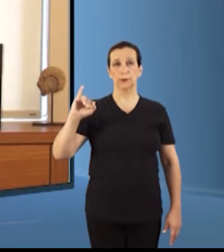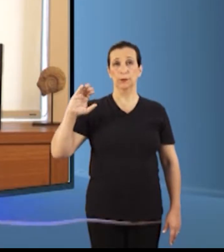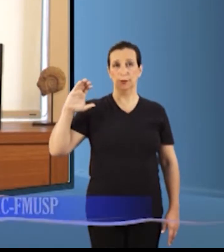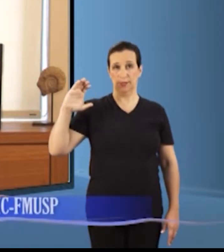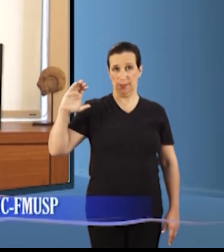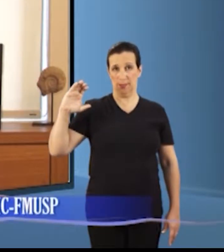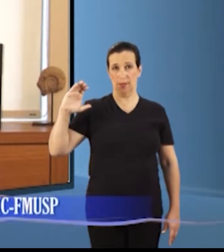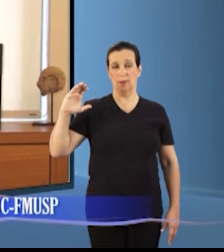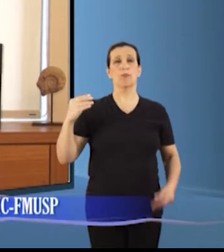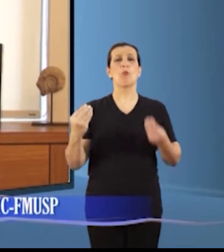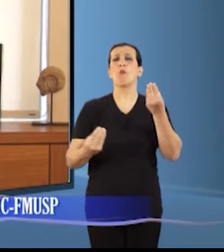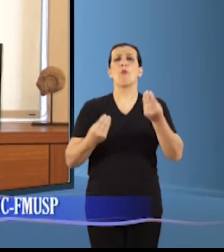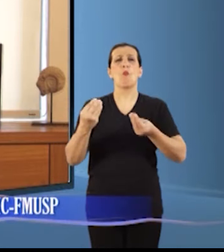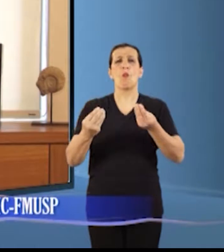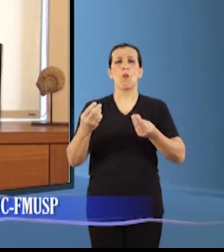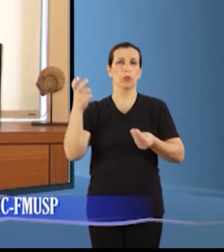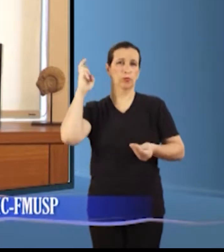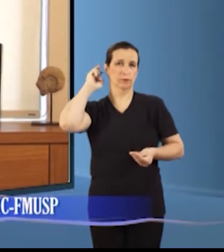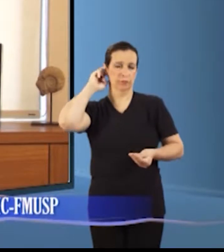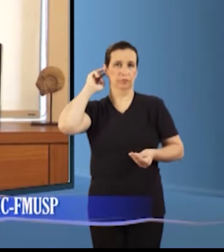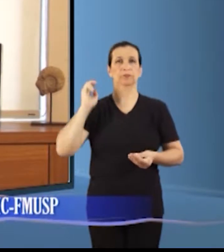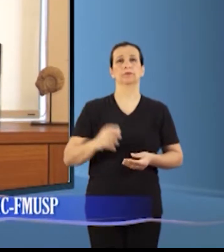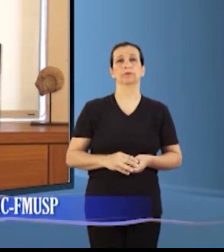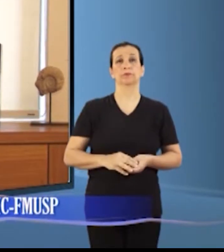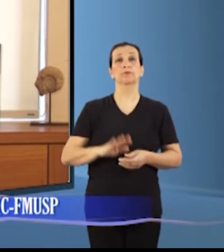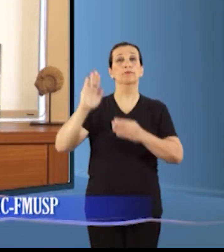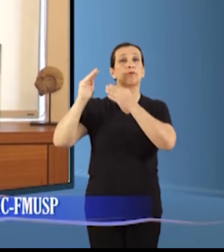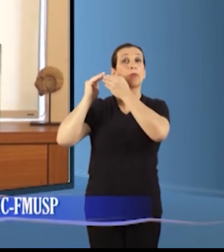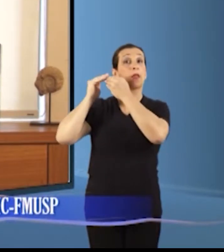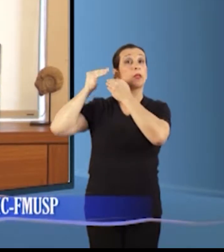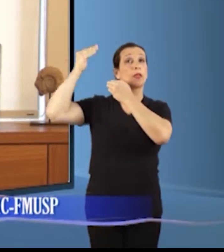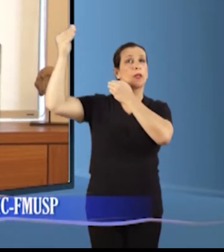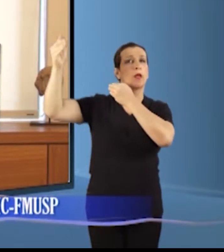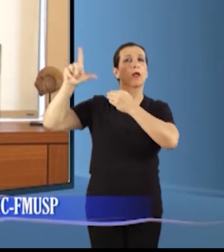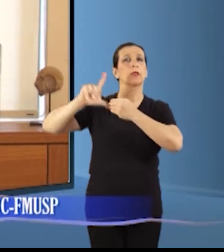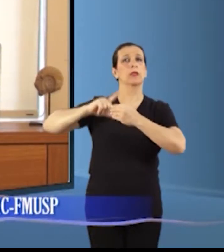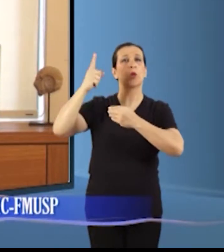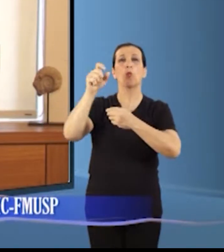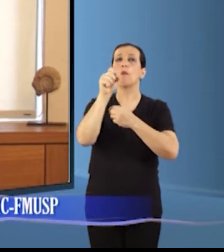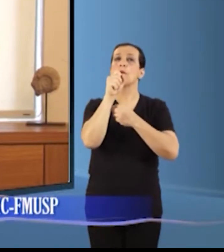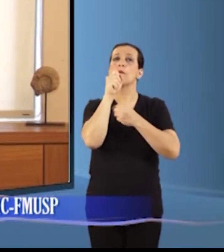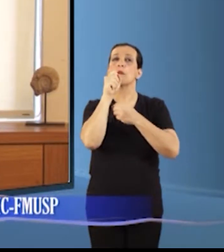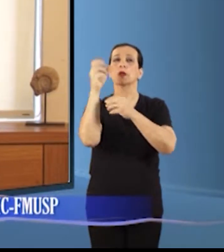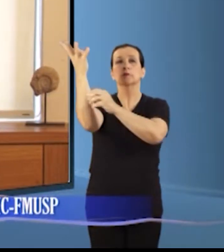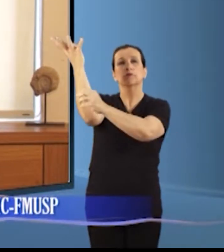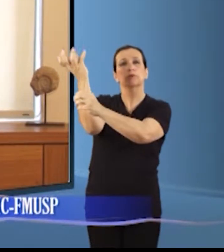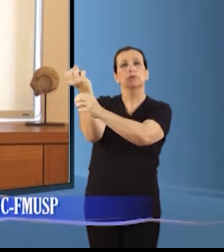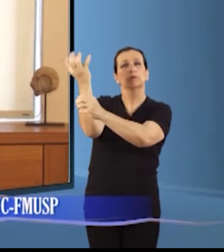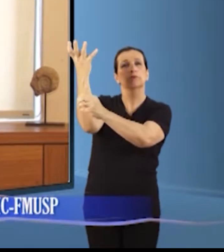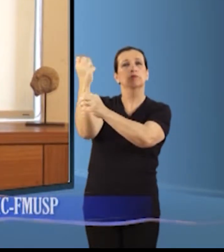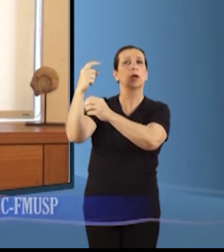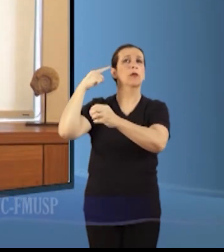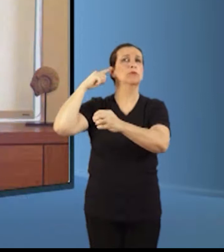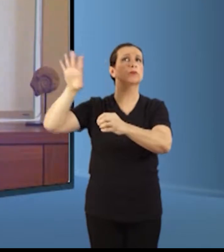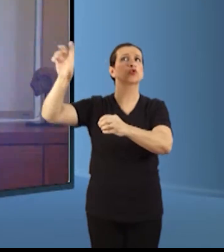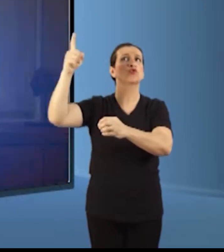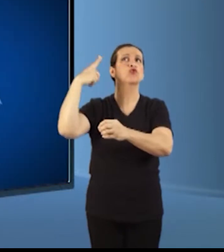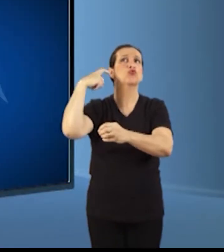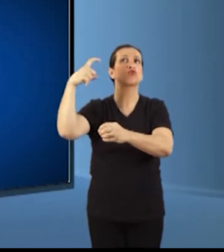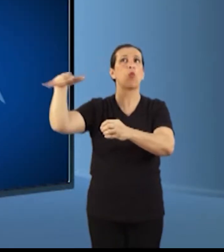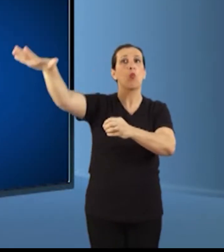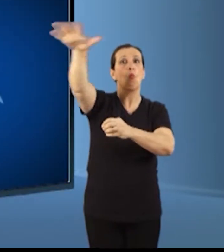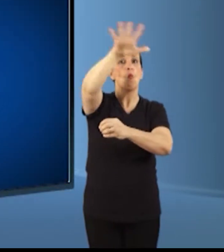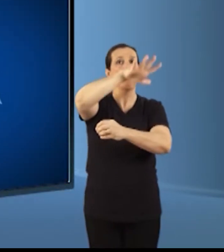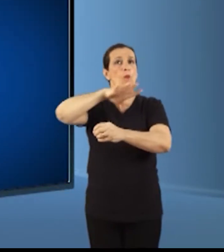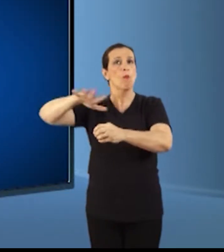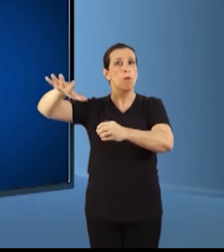O implante coclear funciona da seguinte forma. A unidade externa ele tem um microfone que capta os sons do ambiente. Os